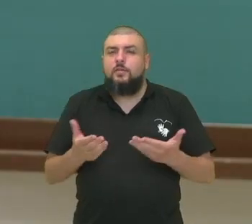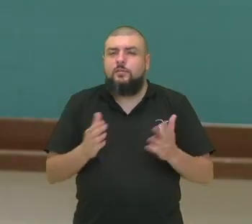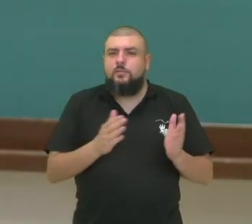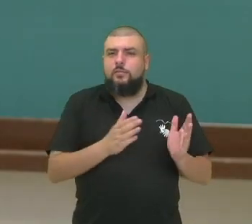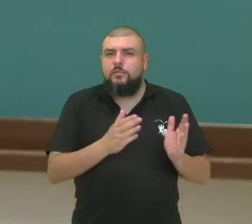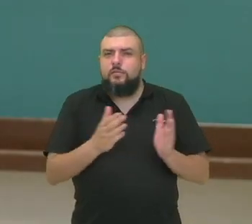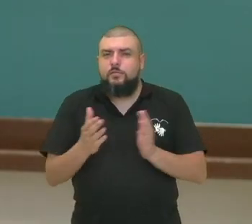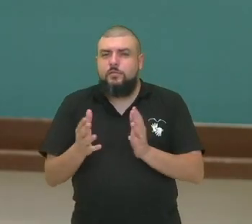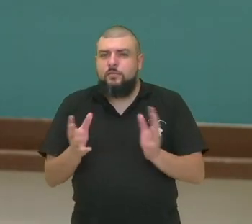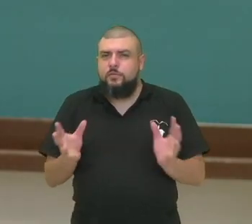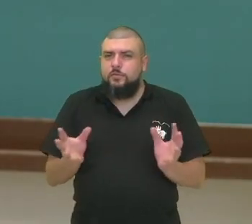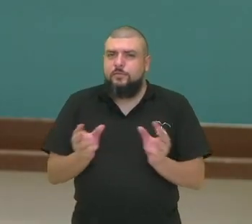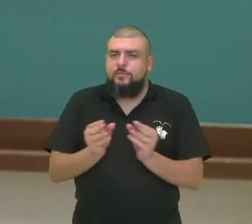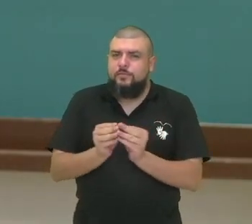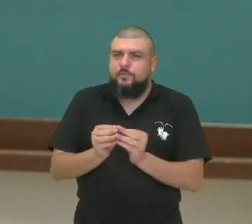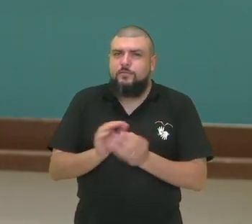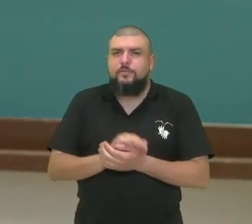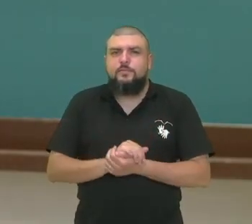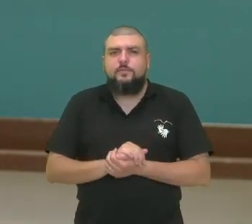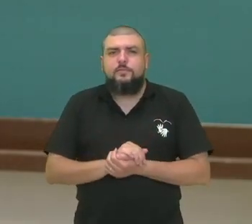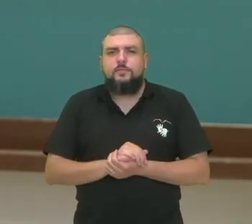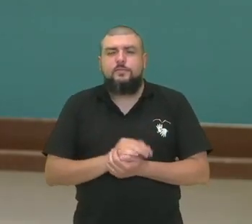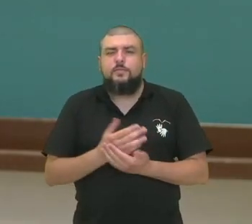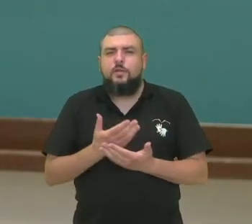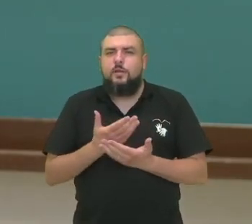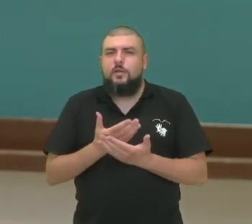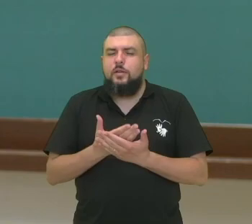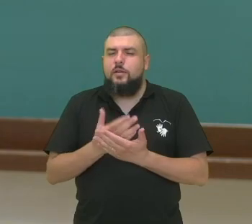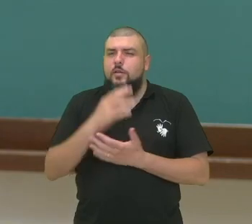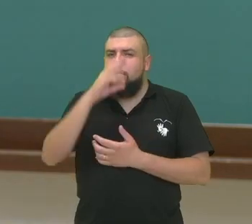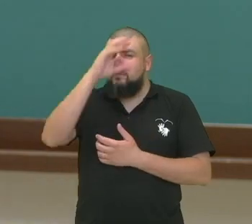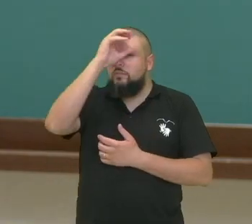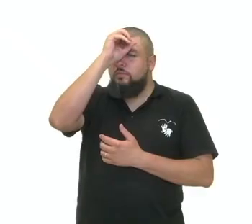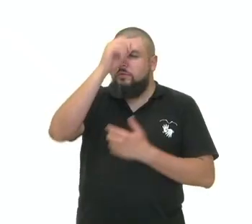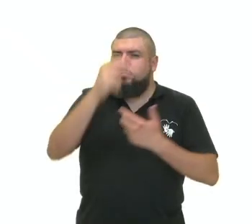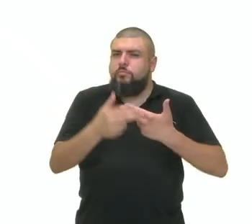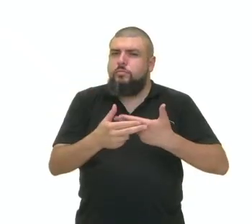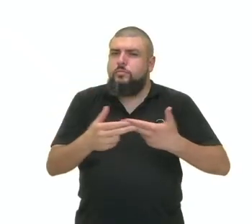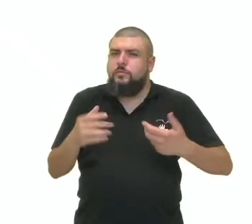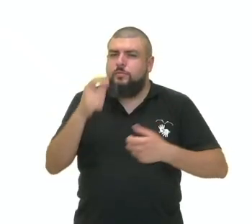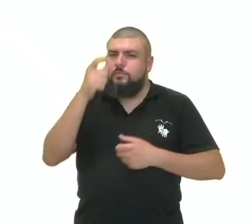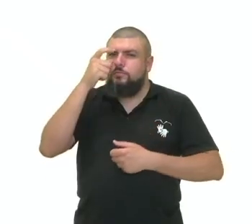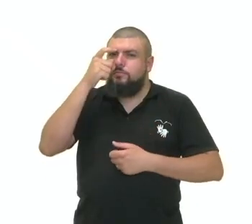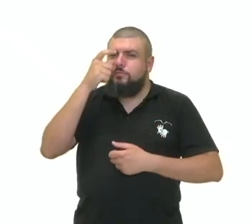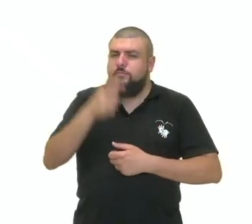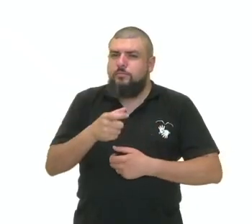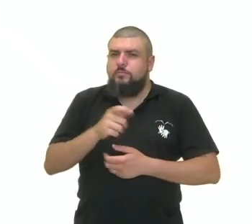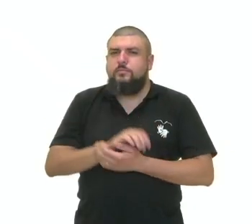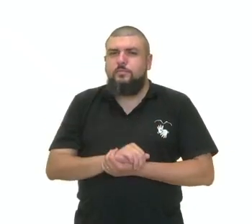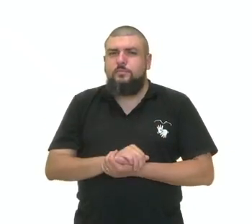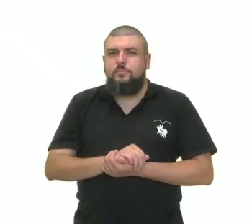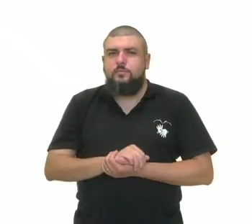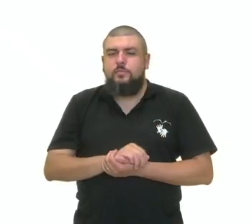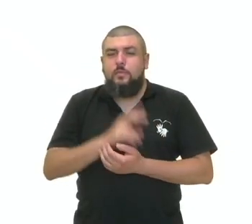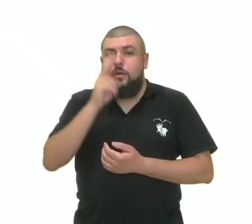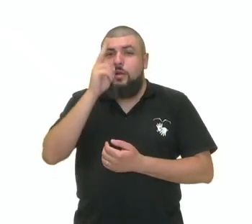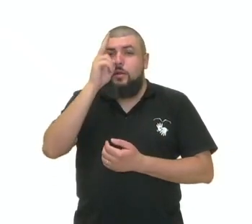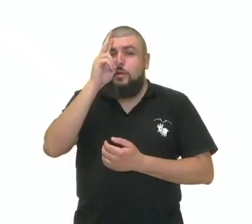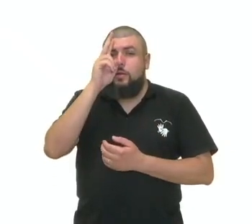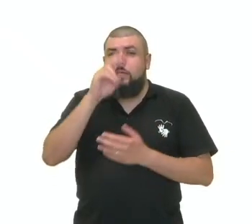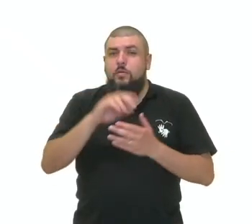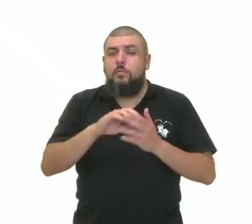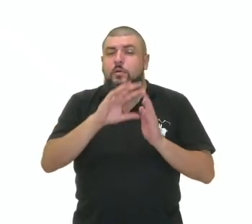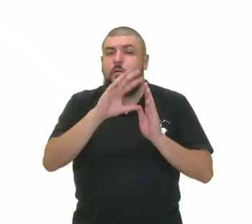nossa revisão. Então aprendemos muitas coisas interessantes hoje, né? Relembramos quais são os símbolos nacionais e